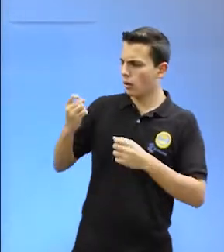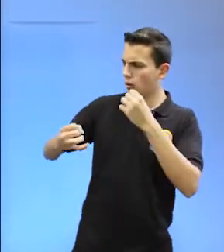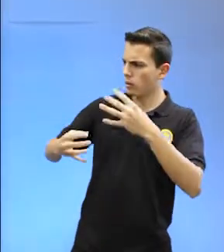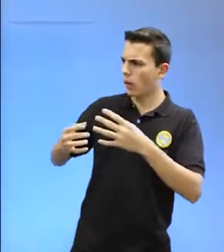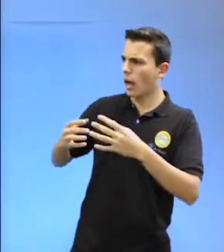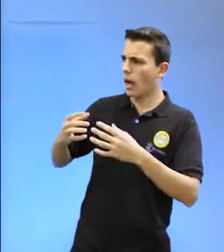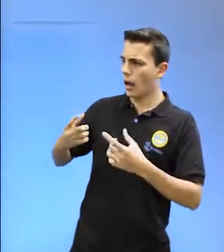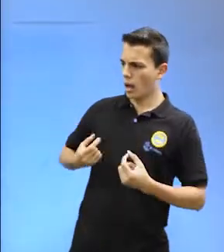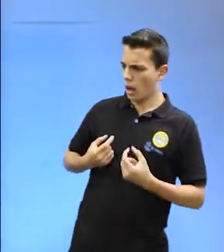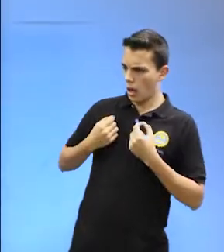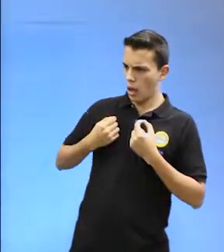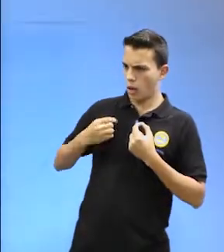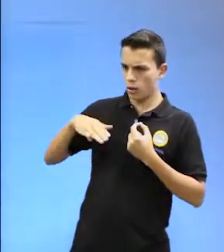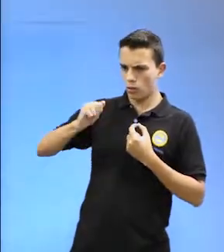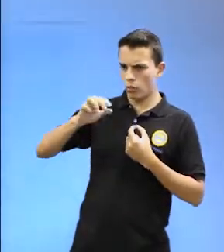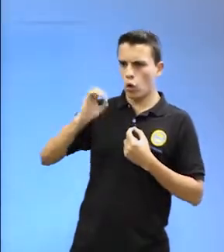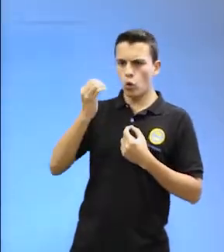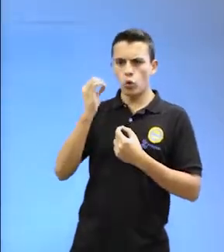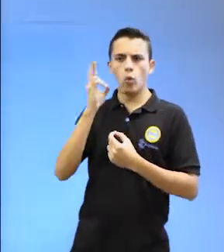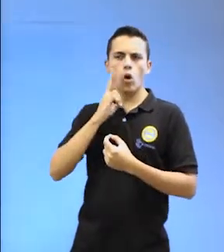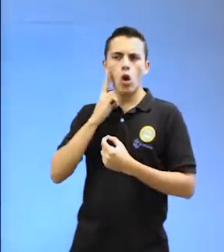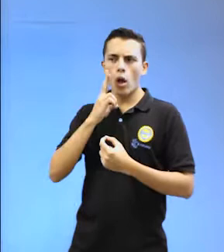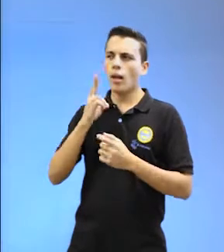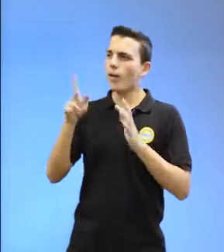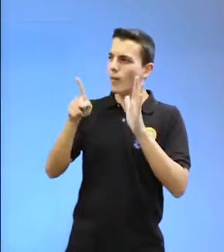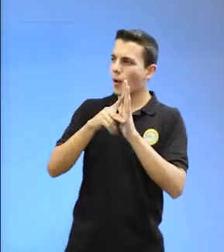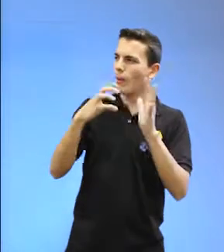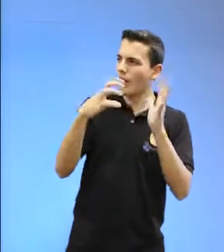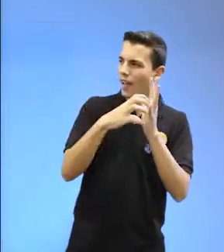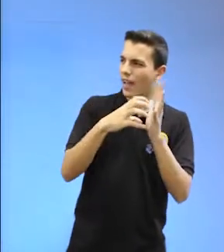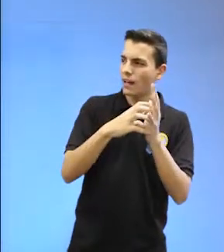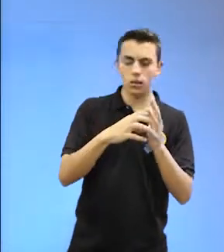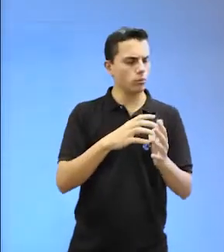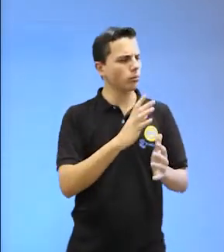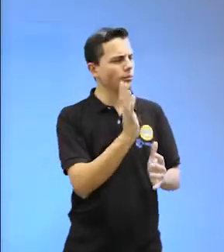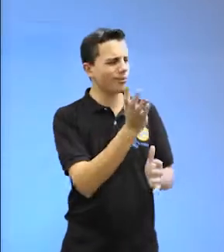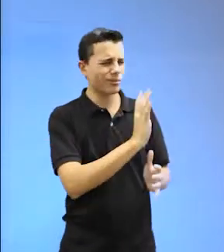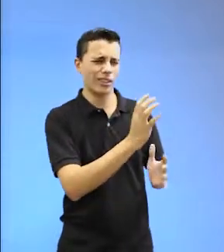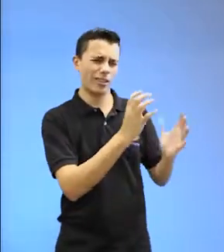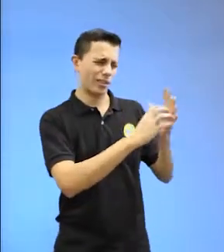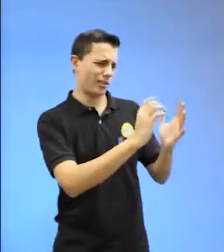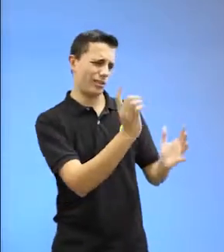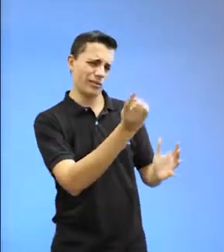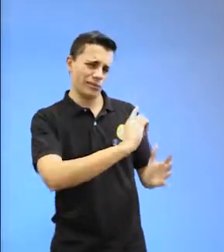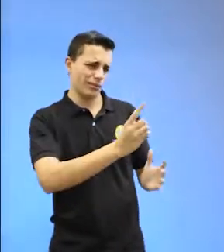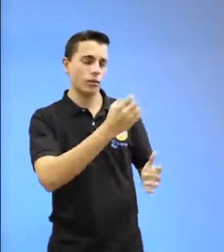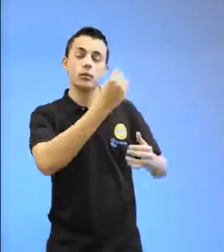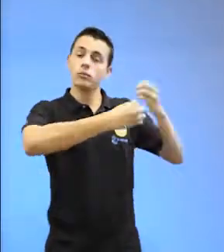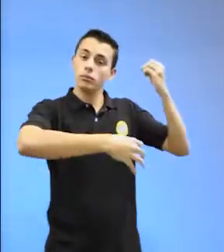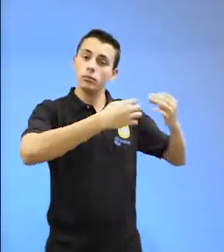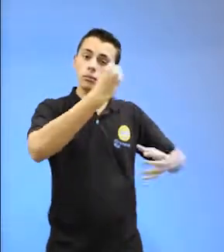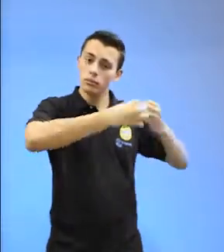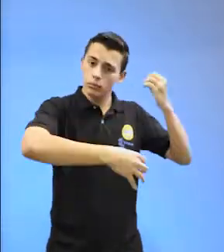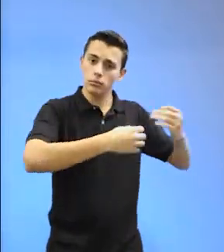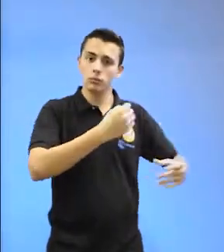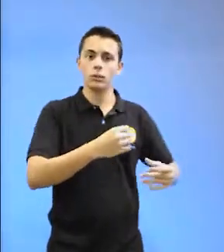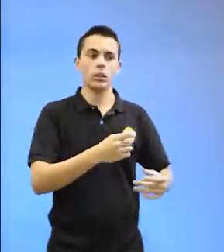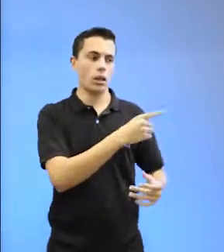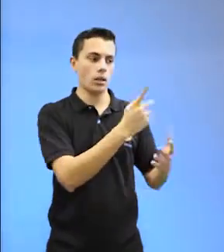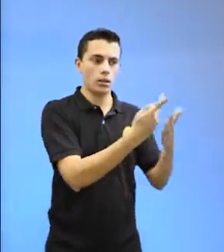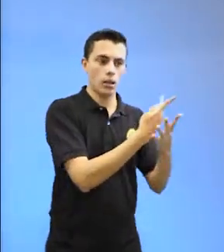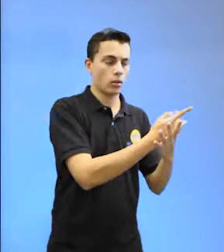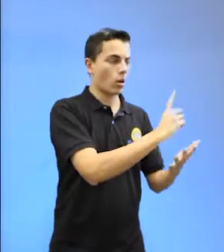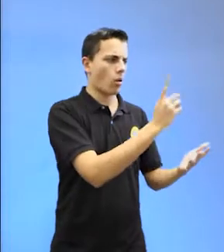aí, à medida que vai tendo essas informações inadequadas, a Florinda vai corrigindo as